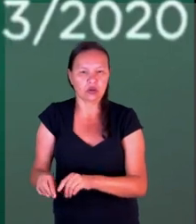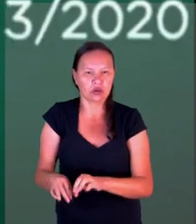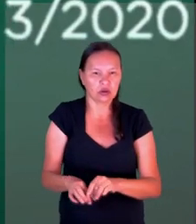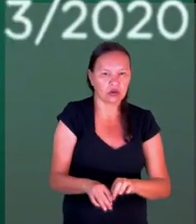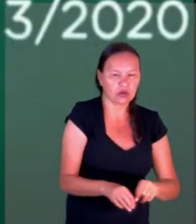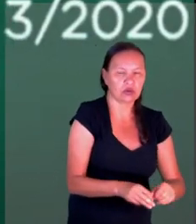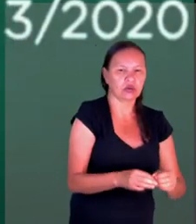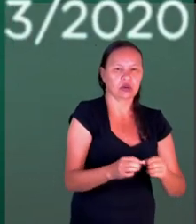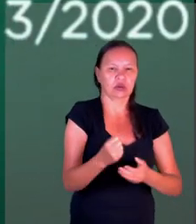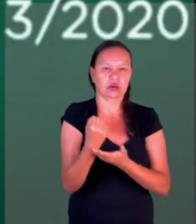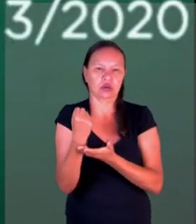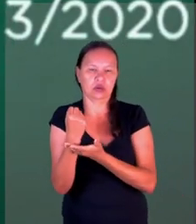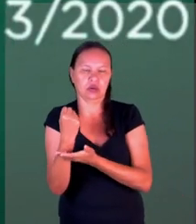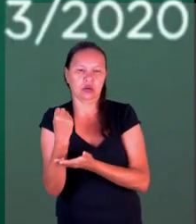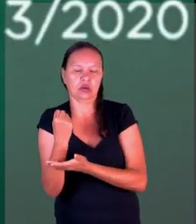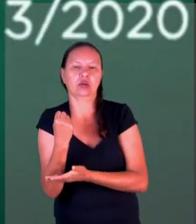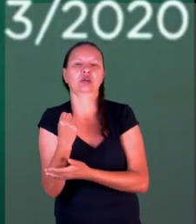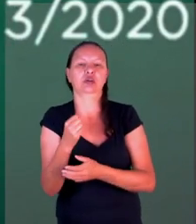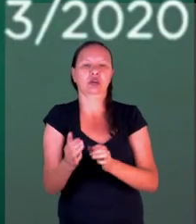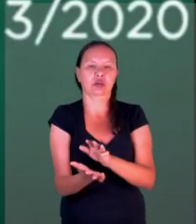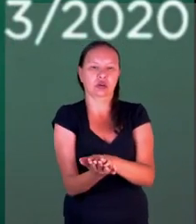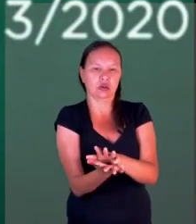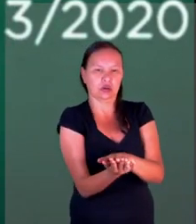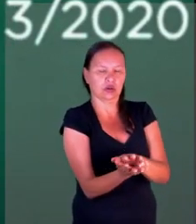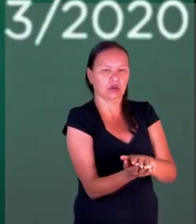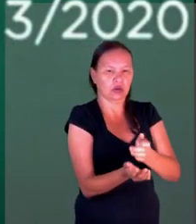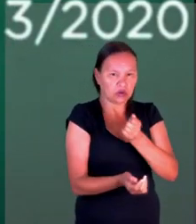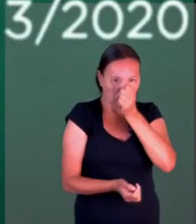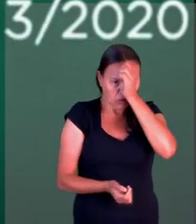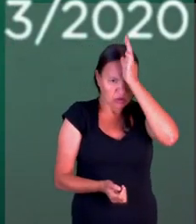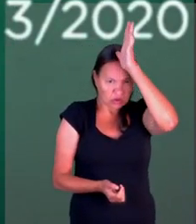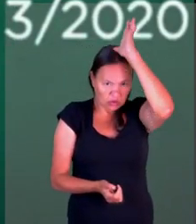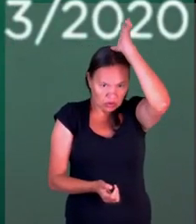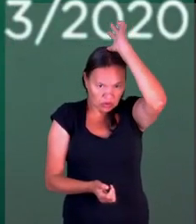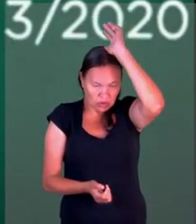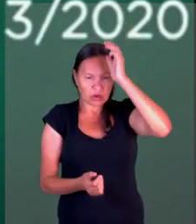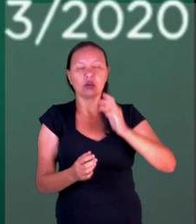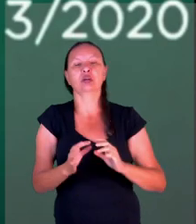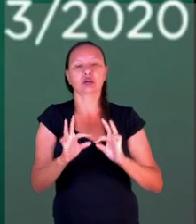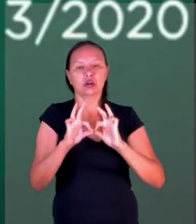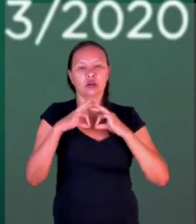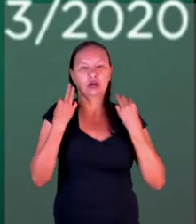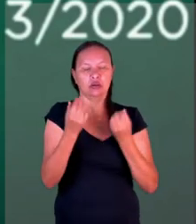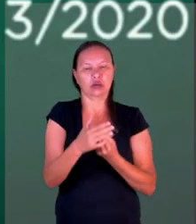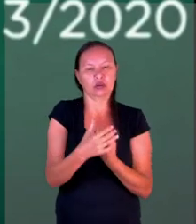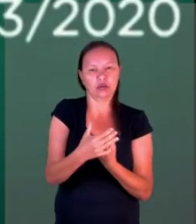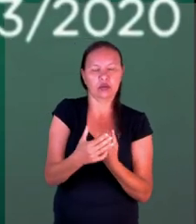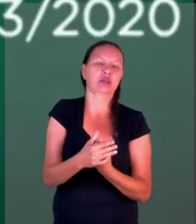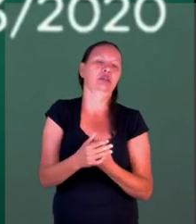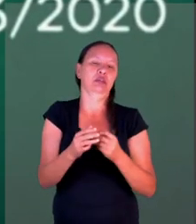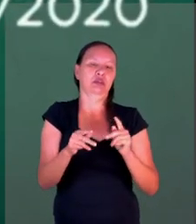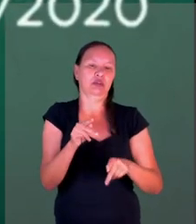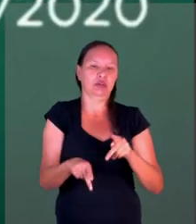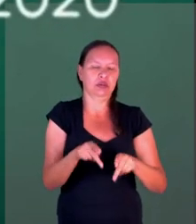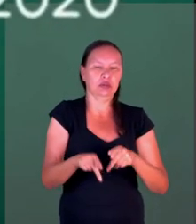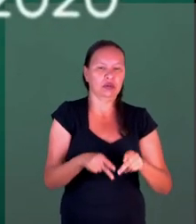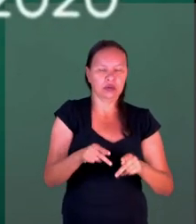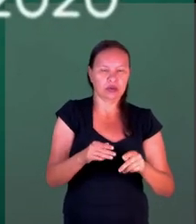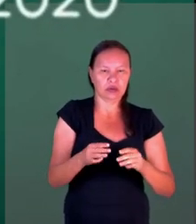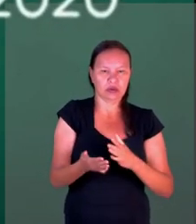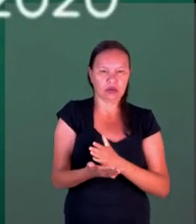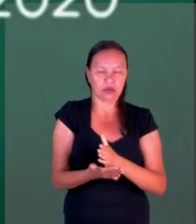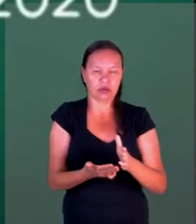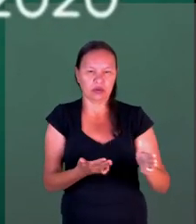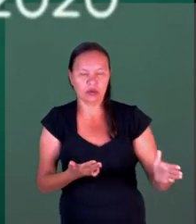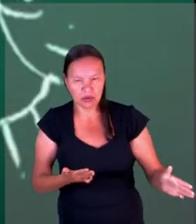Polpas e sucos de frutas peixe e frango produzidos por povos e comunidades tradicionais não precisam passar pelas